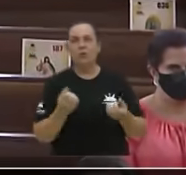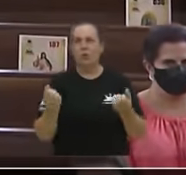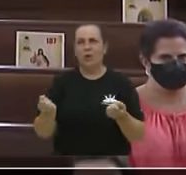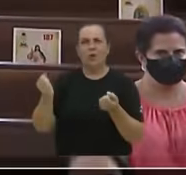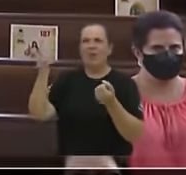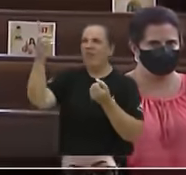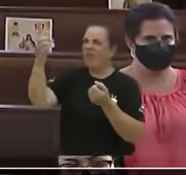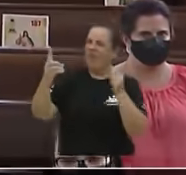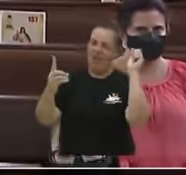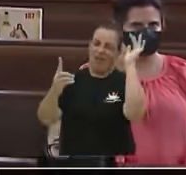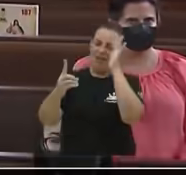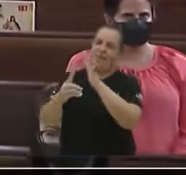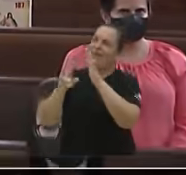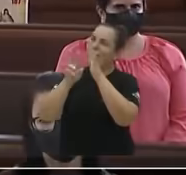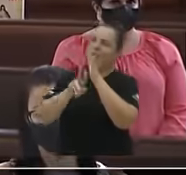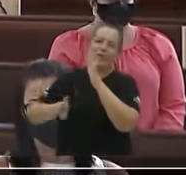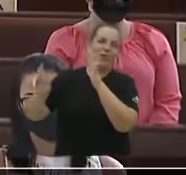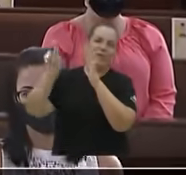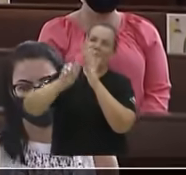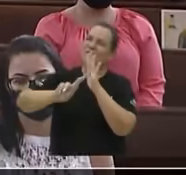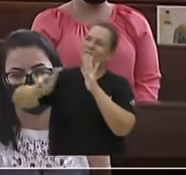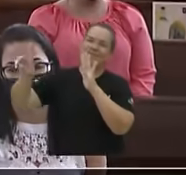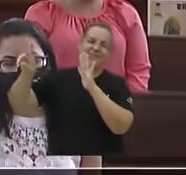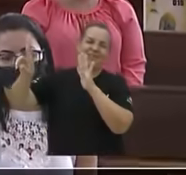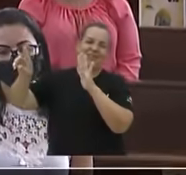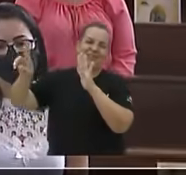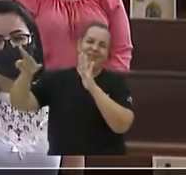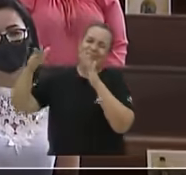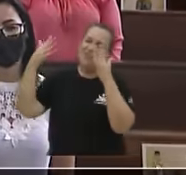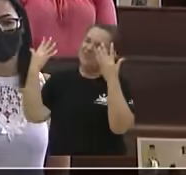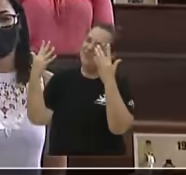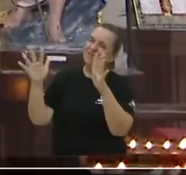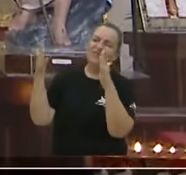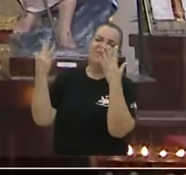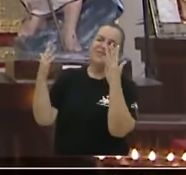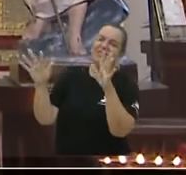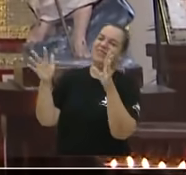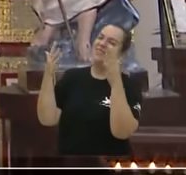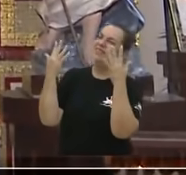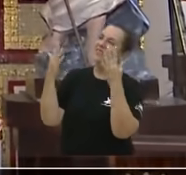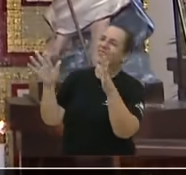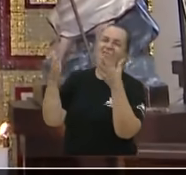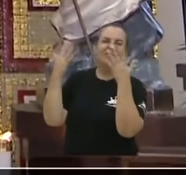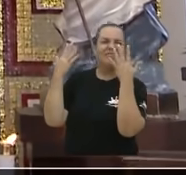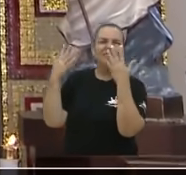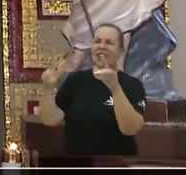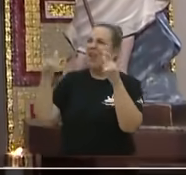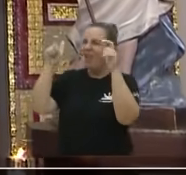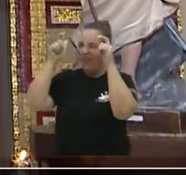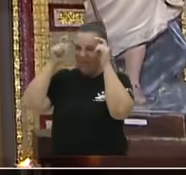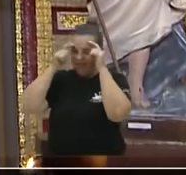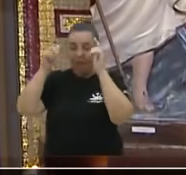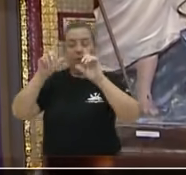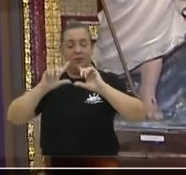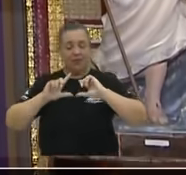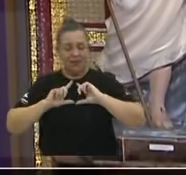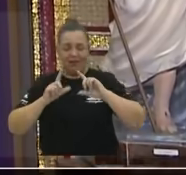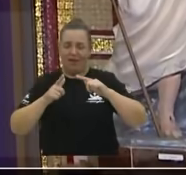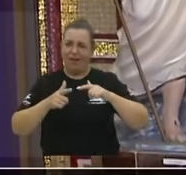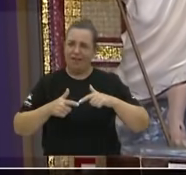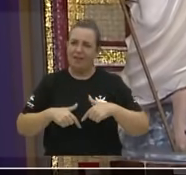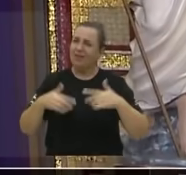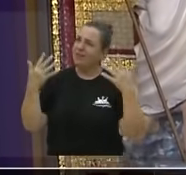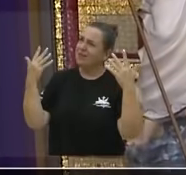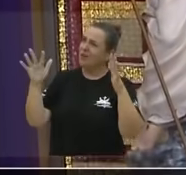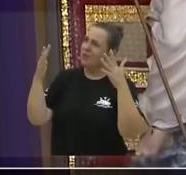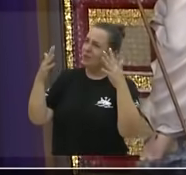bendito o que vem em nome do Senhor, Rei de Israel,